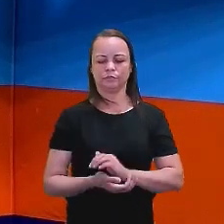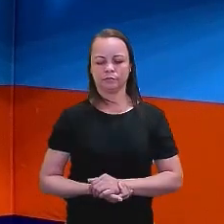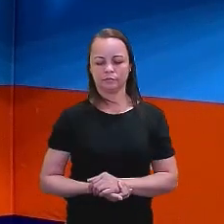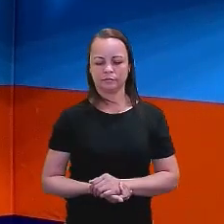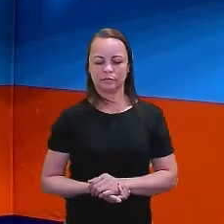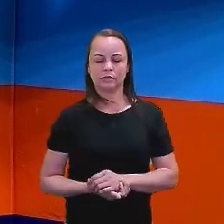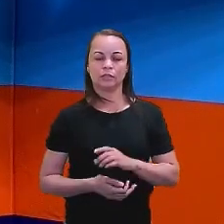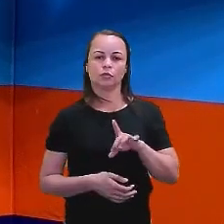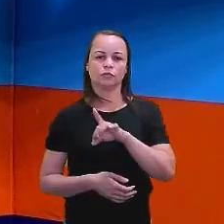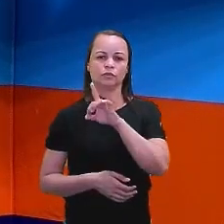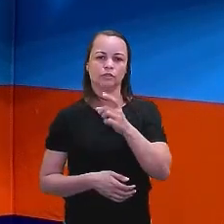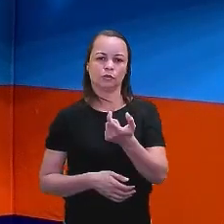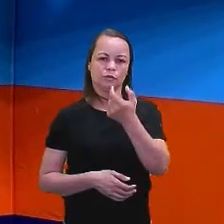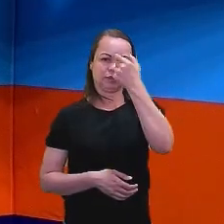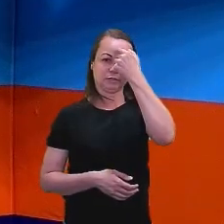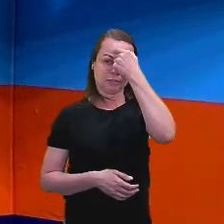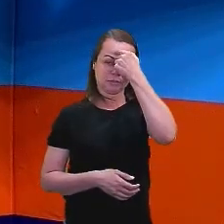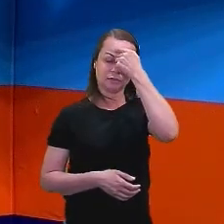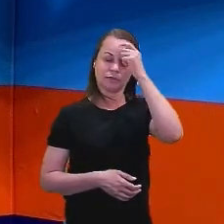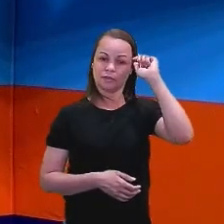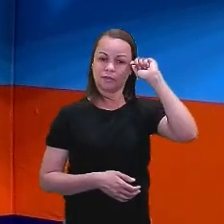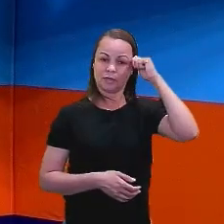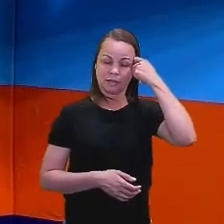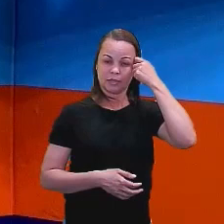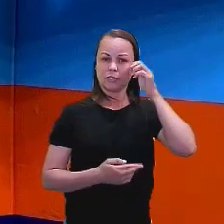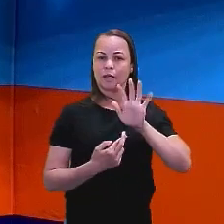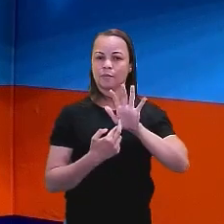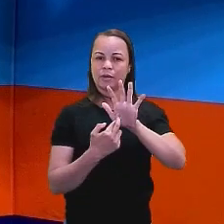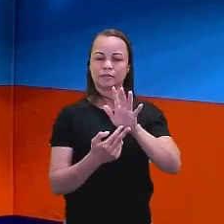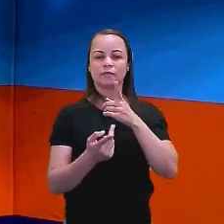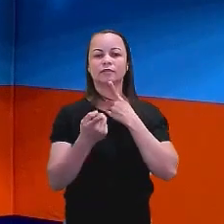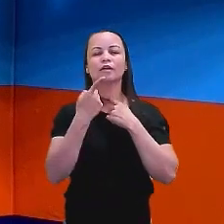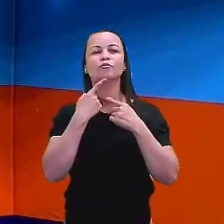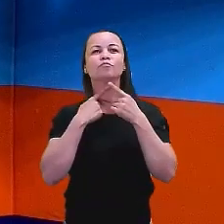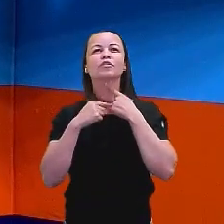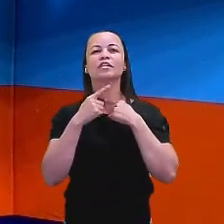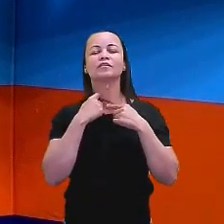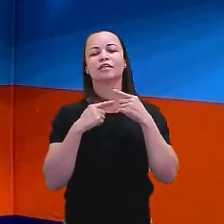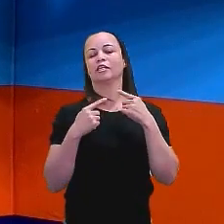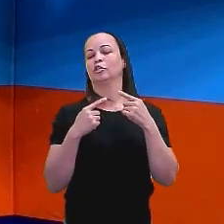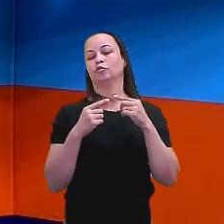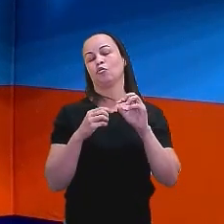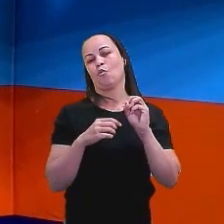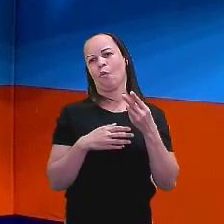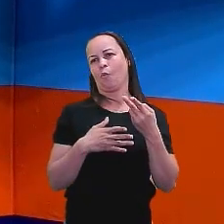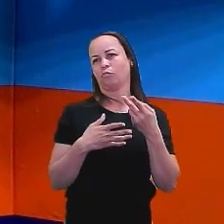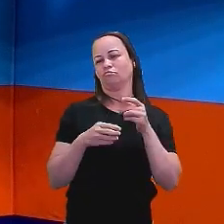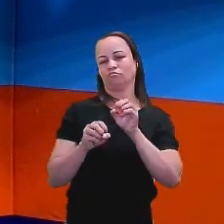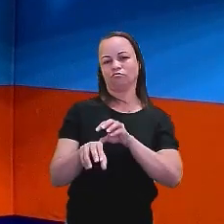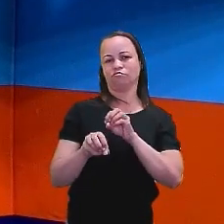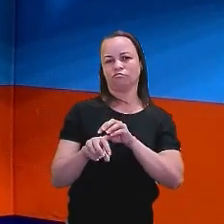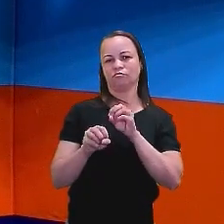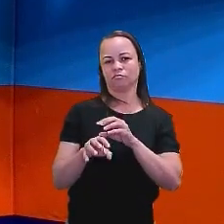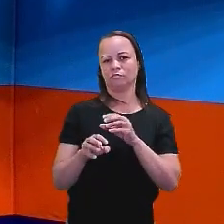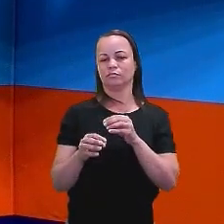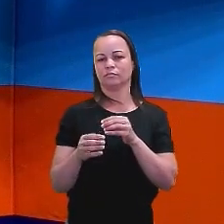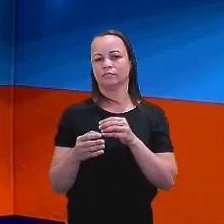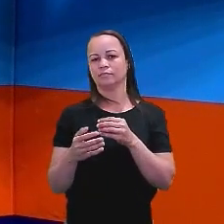ele representa esse nosso desejo ou para a educação, a